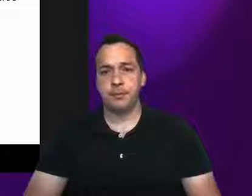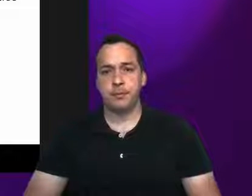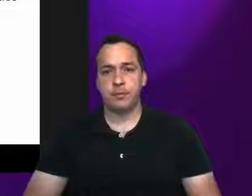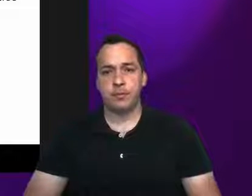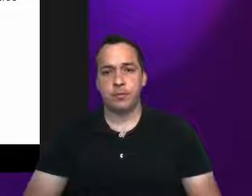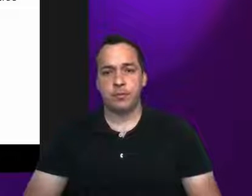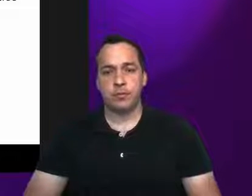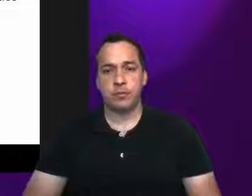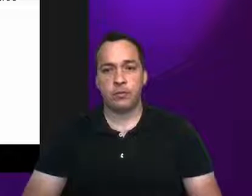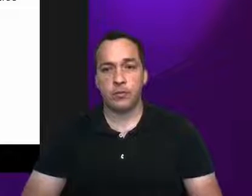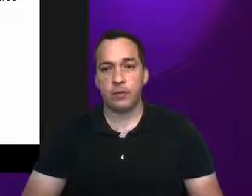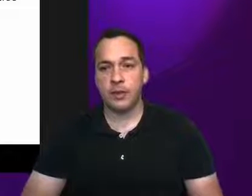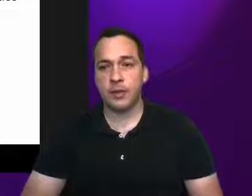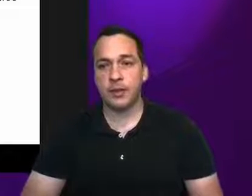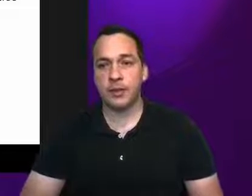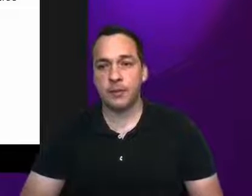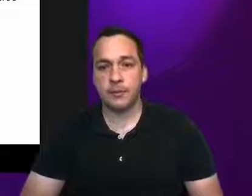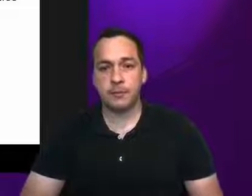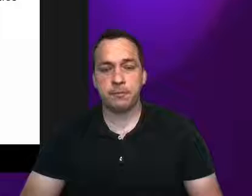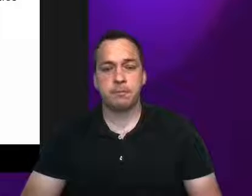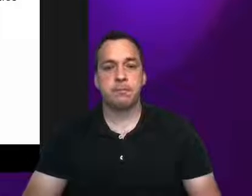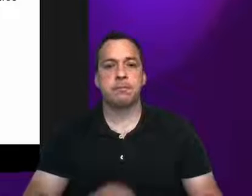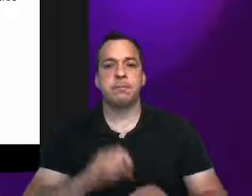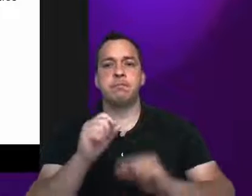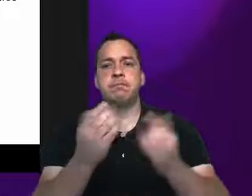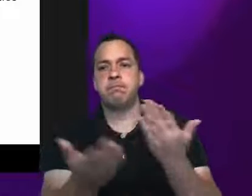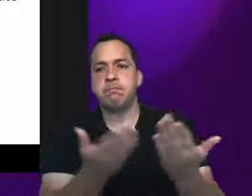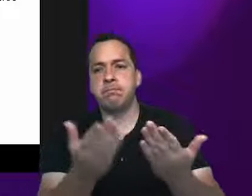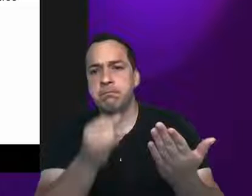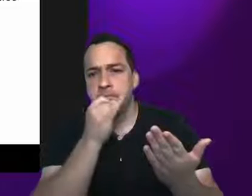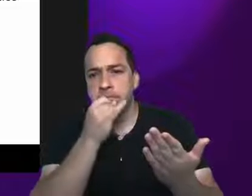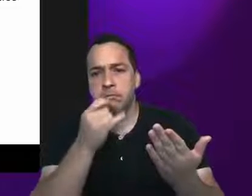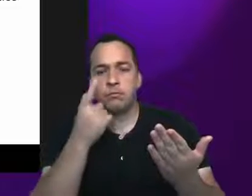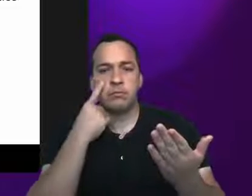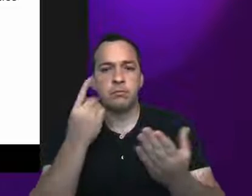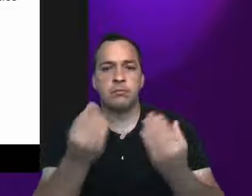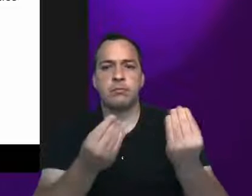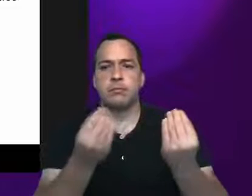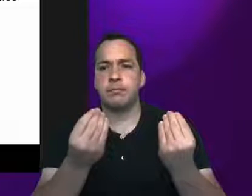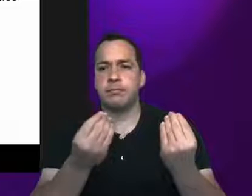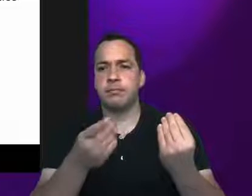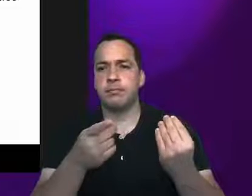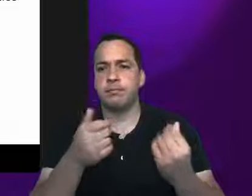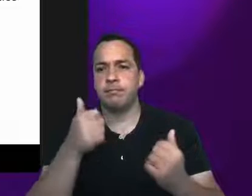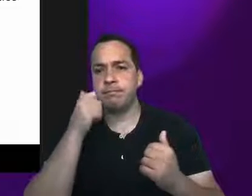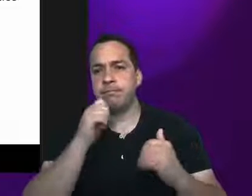ficar dentro do vaso, ele vai extravasar, então ele vai ser mais deletério